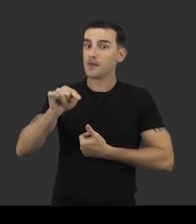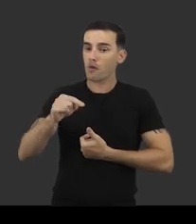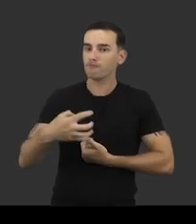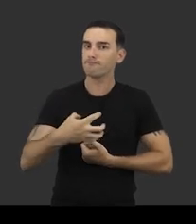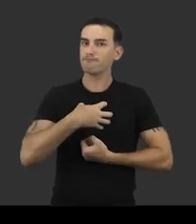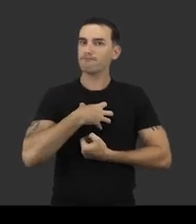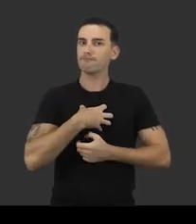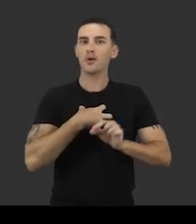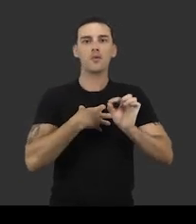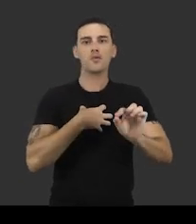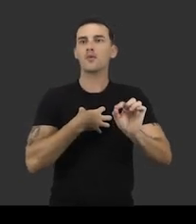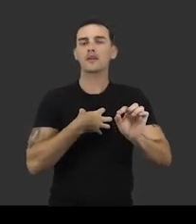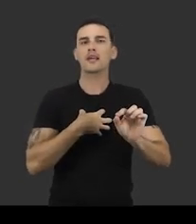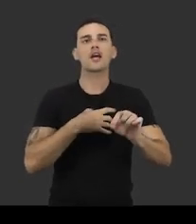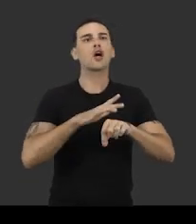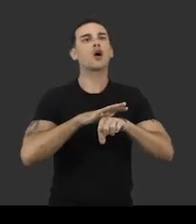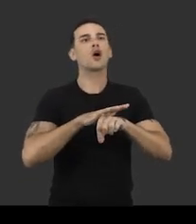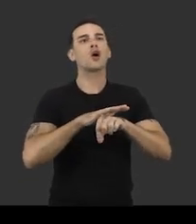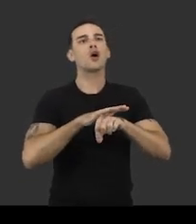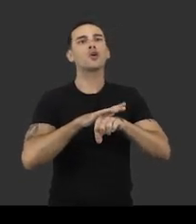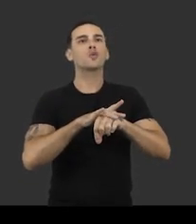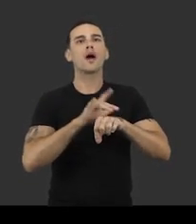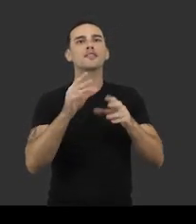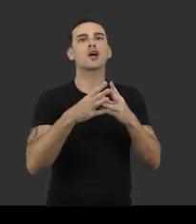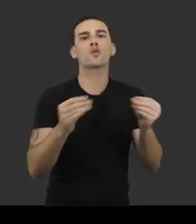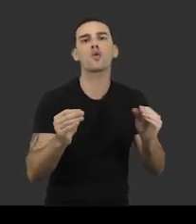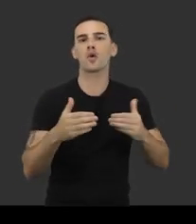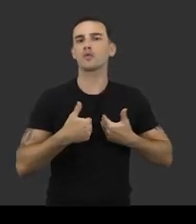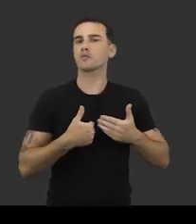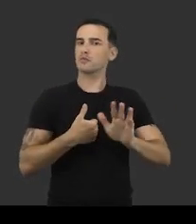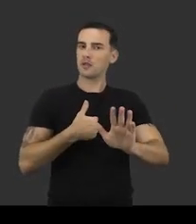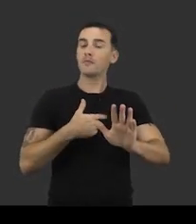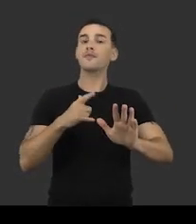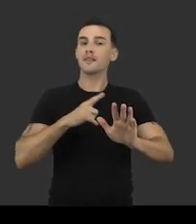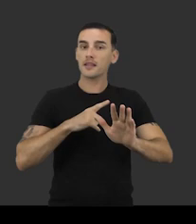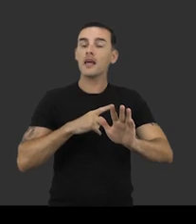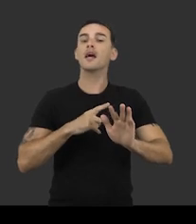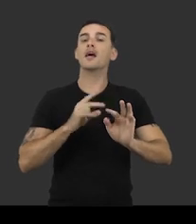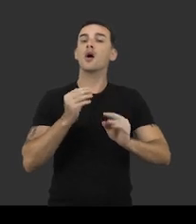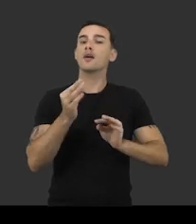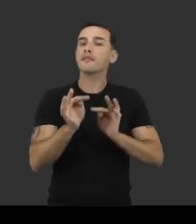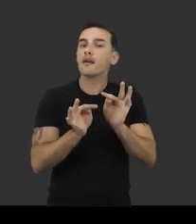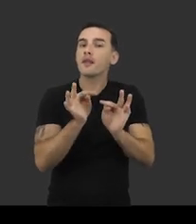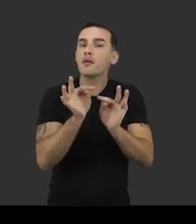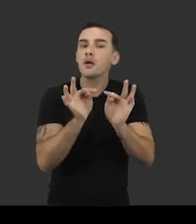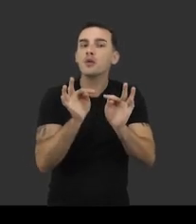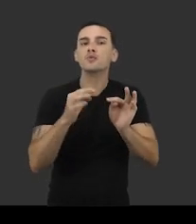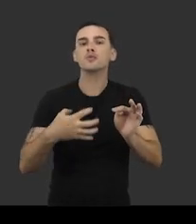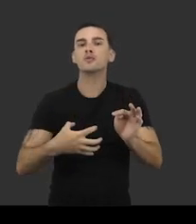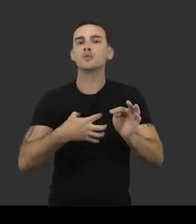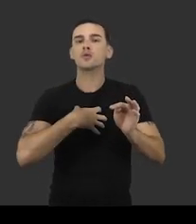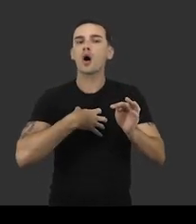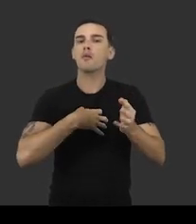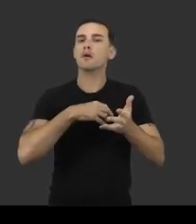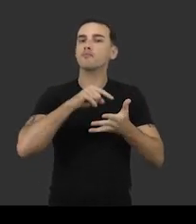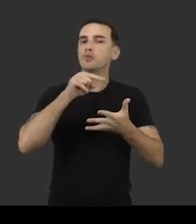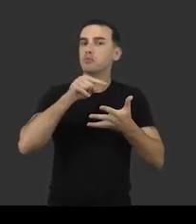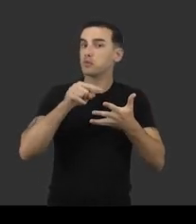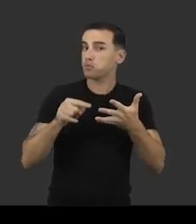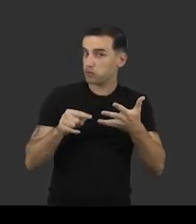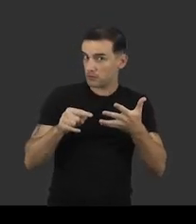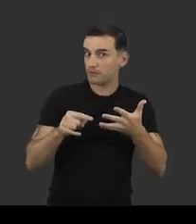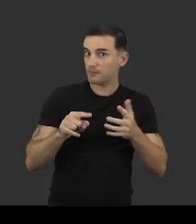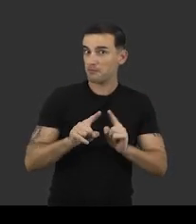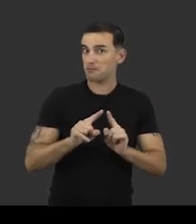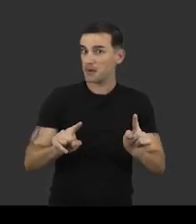é uma doença que tem cura. O autismo tem tratamento para os sintomas dessa condição, mas a